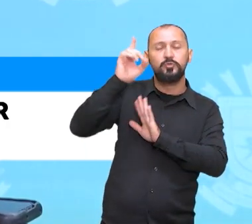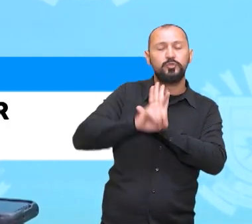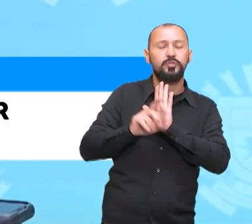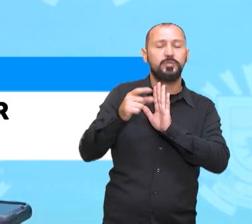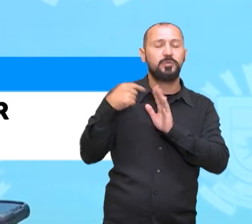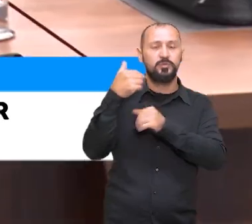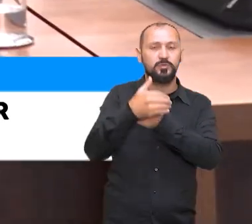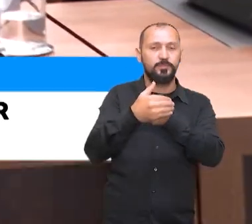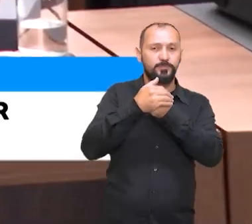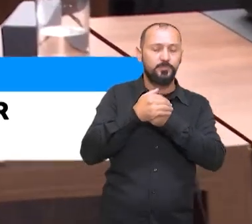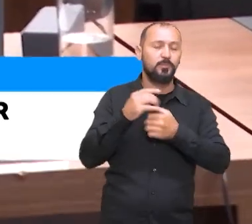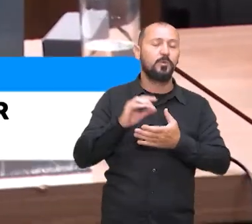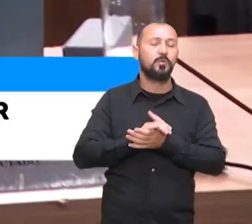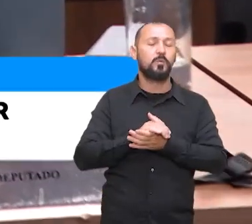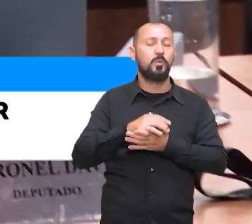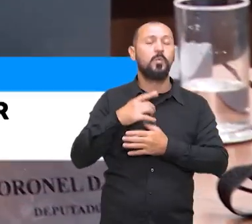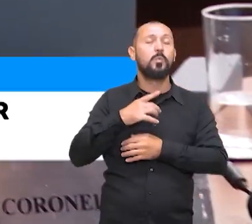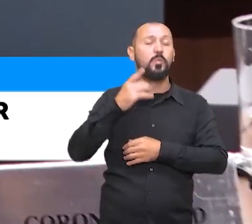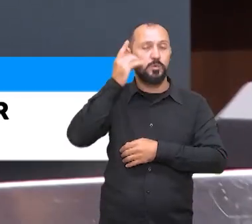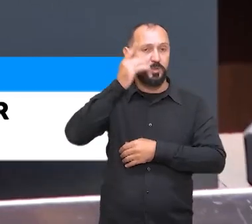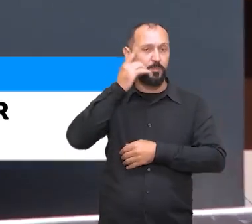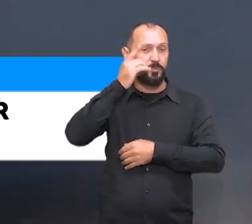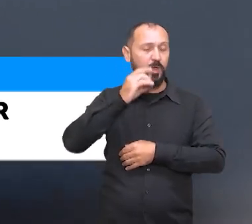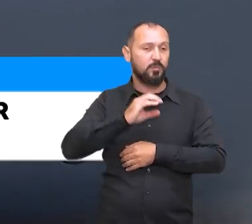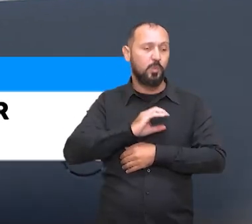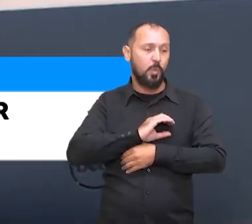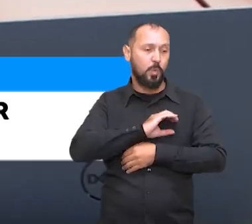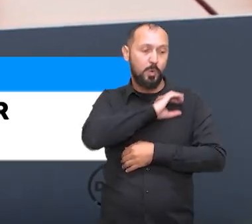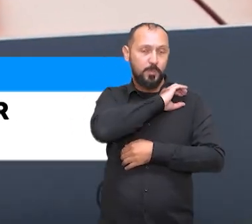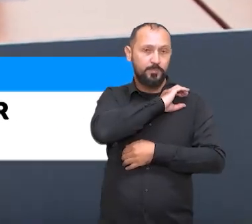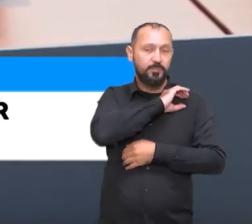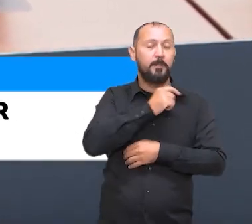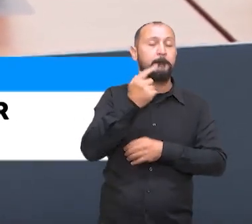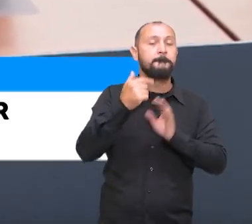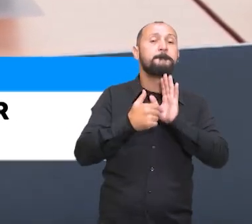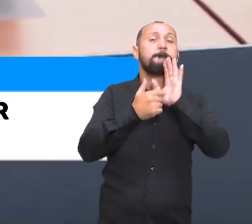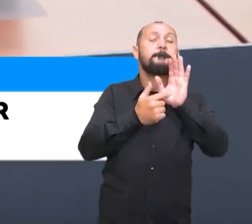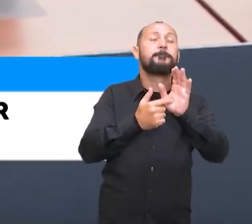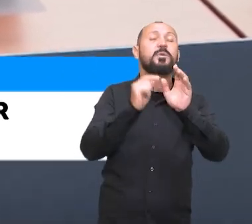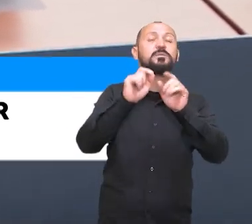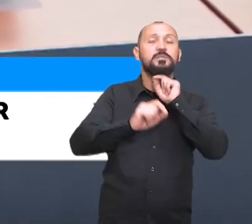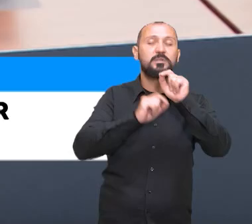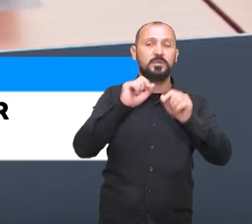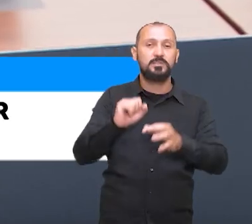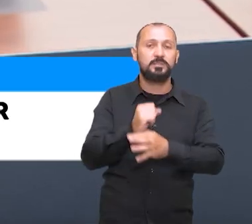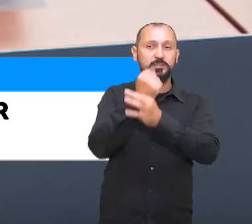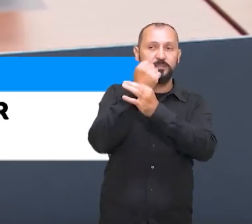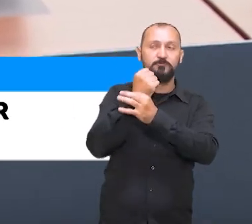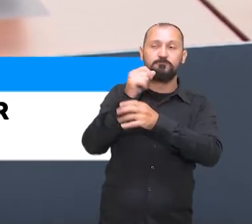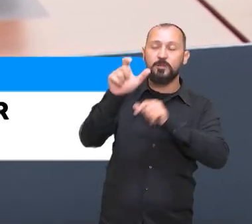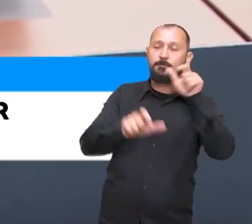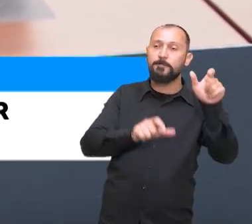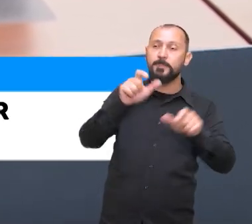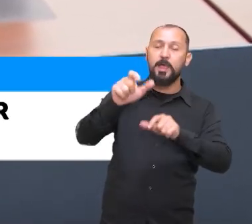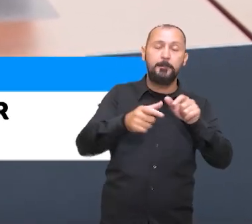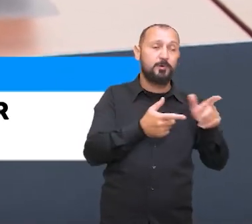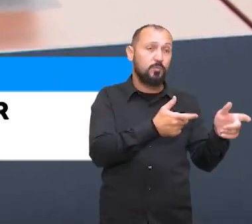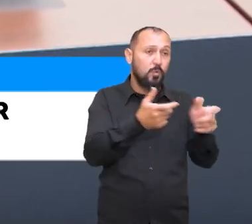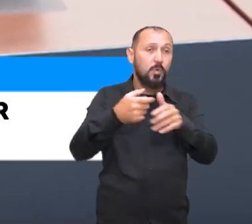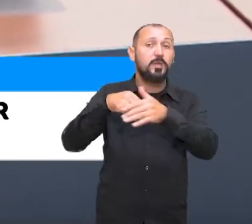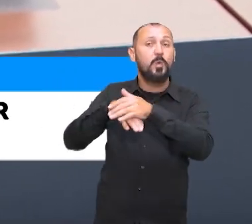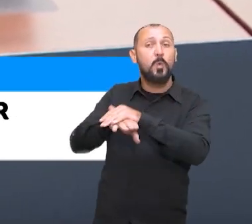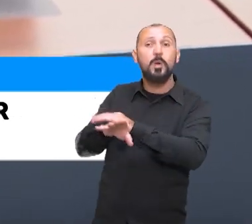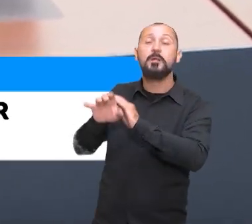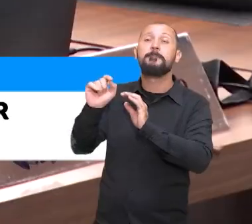o seu direito de defesa. O deputado Coronel Davi destacou que a proposta traz mais segurança aos colecionadores, atiradores